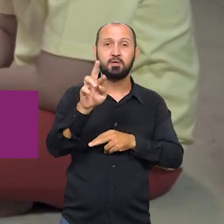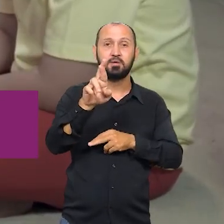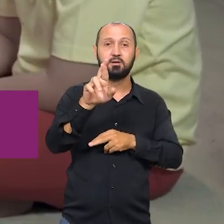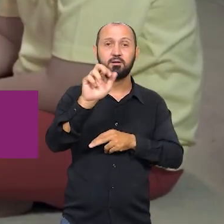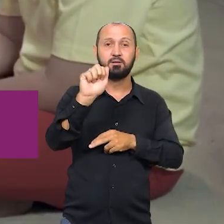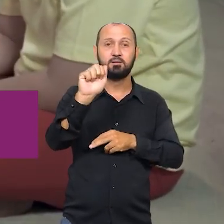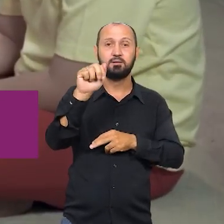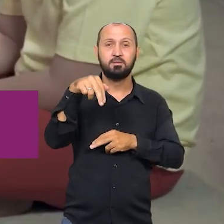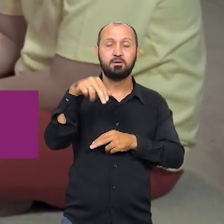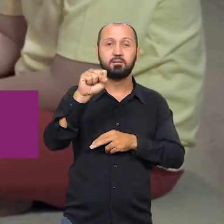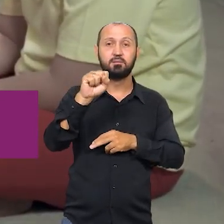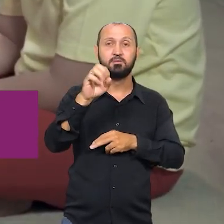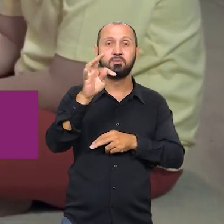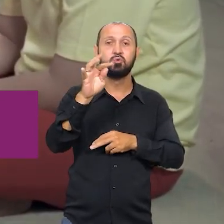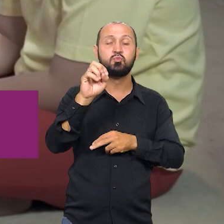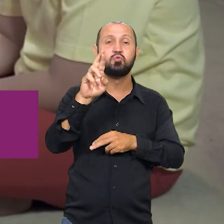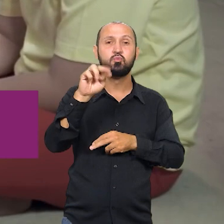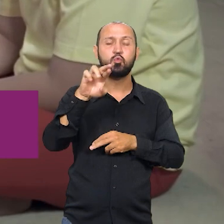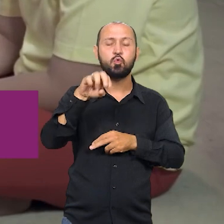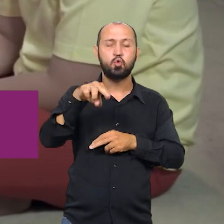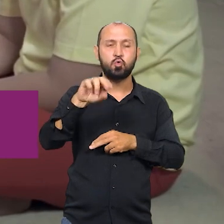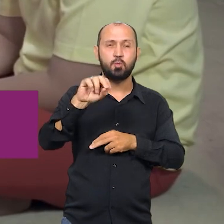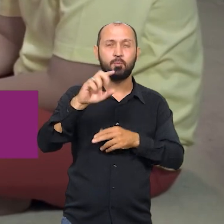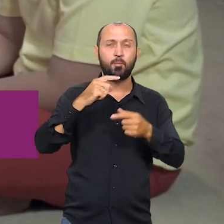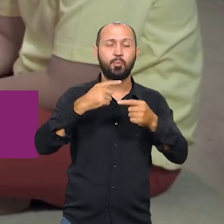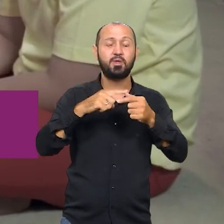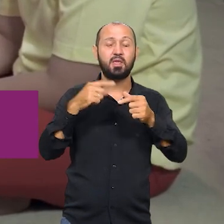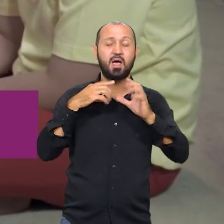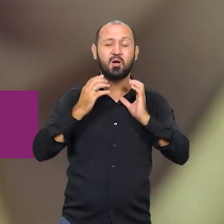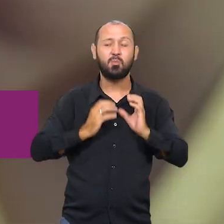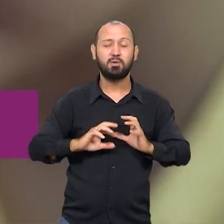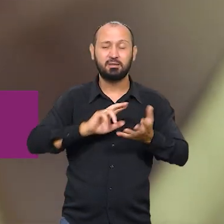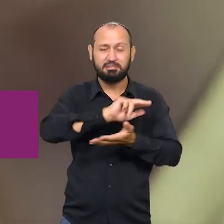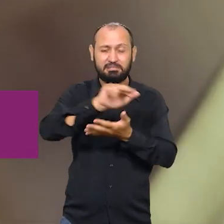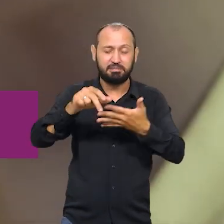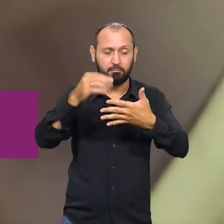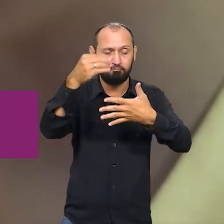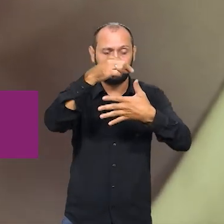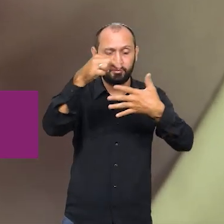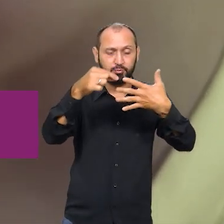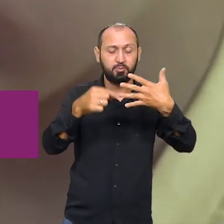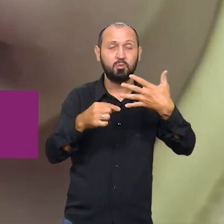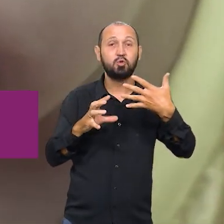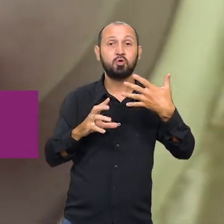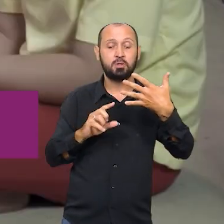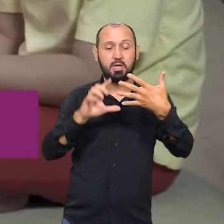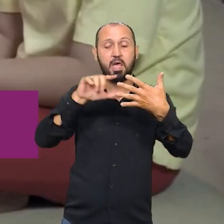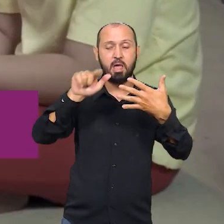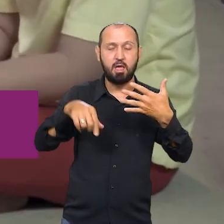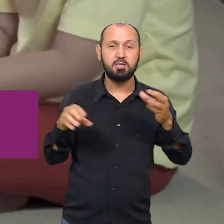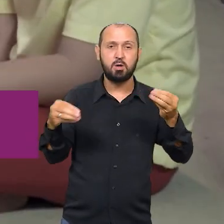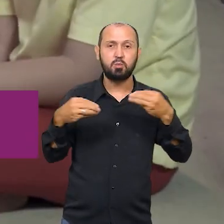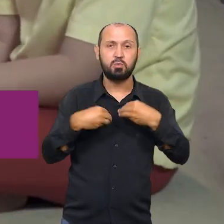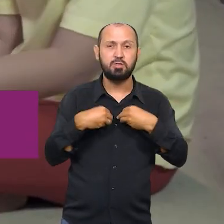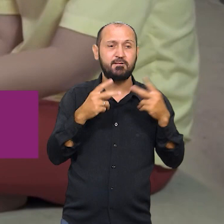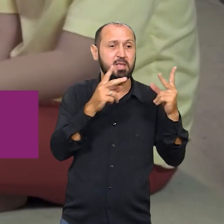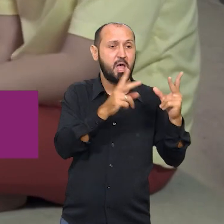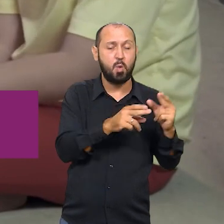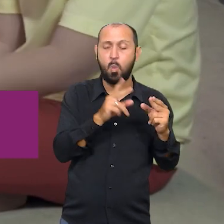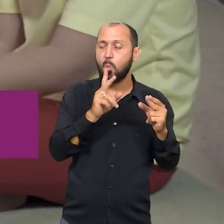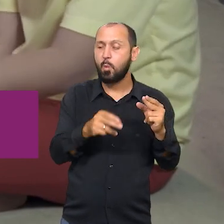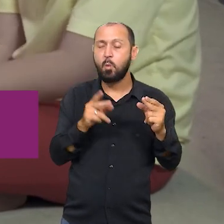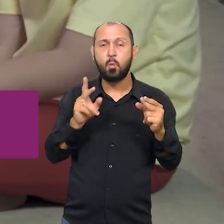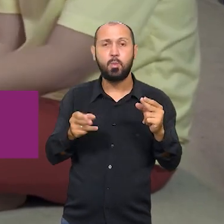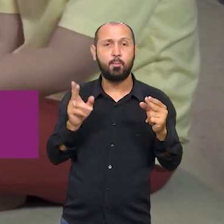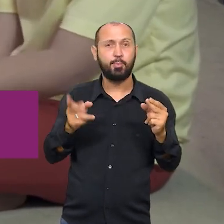porque são vários tipos de comportamento, não quer dizer que aquele autista vai ser igual ao outro, e